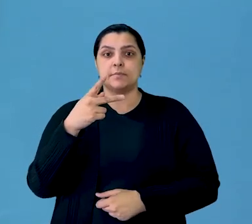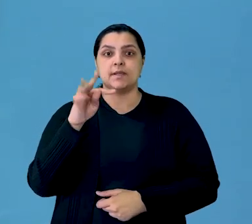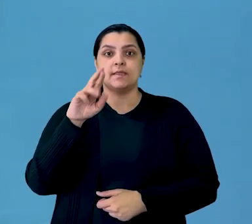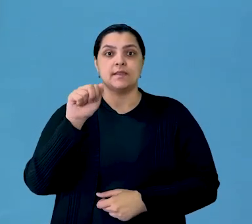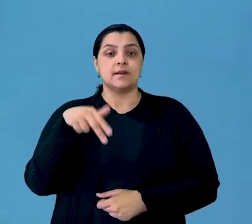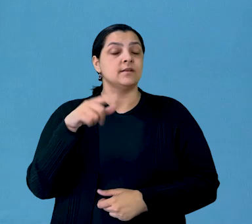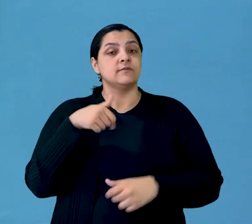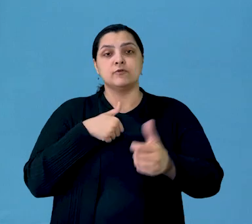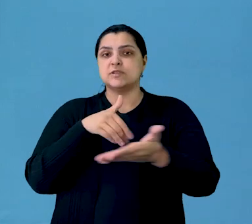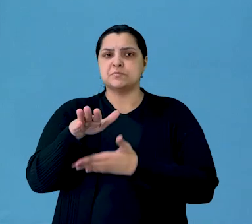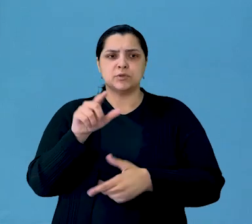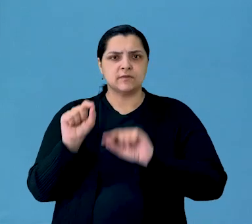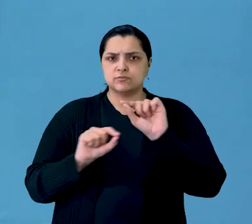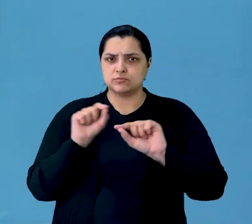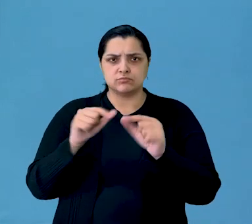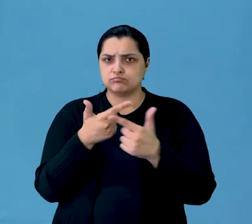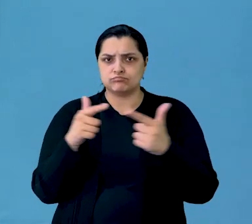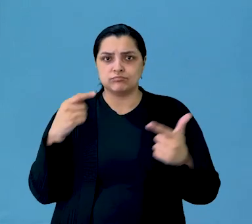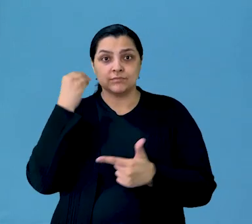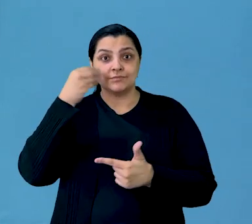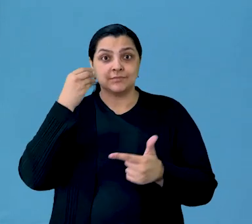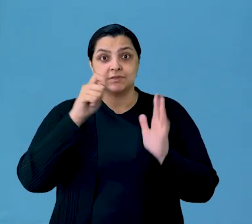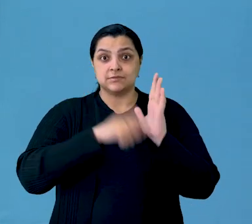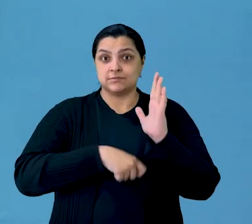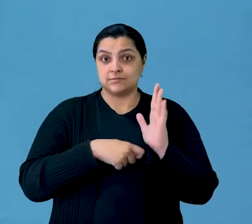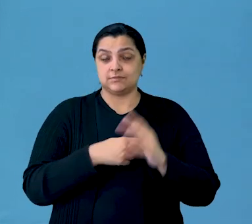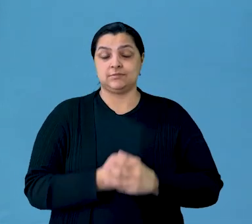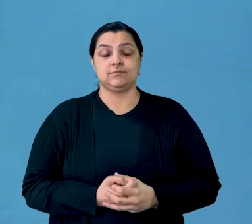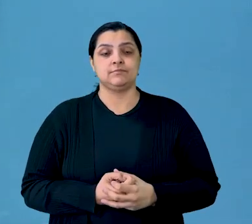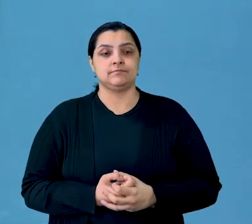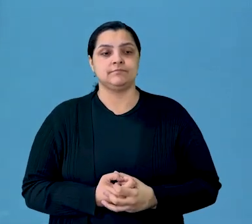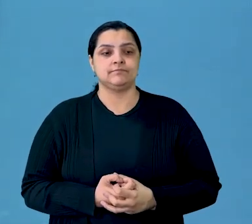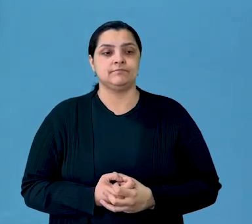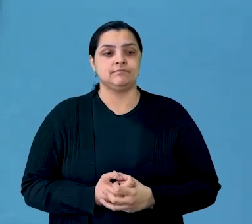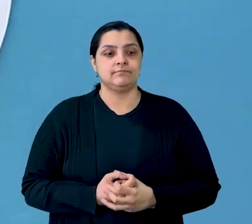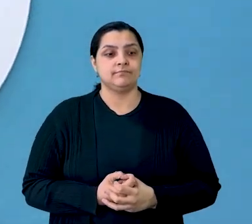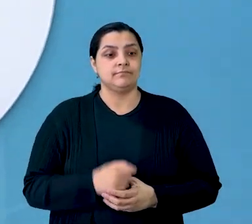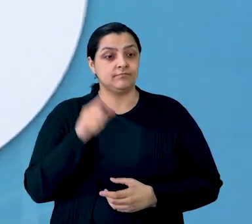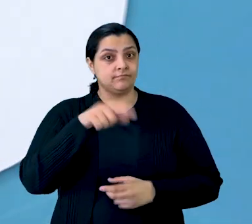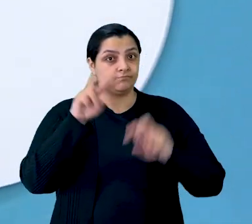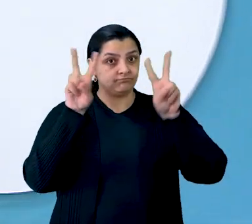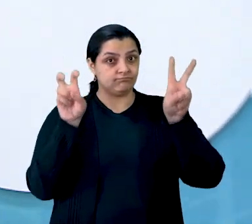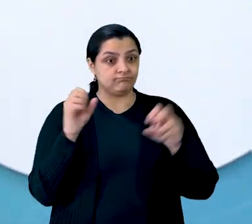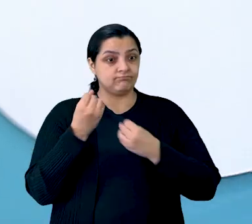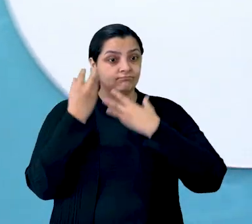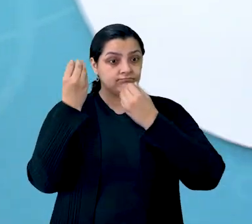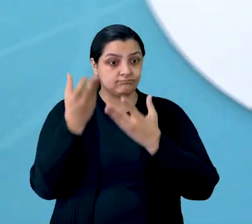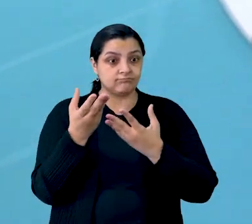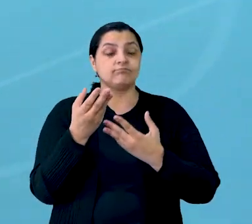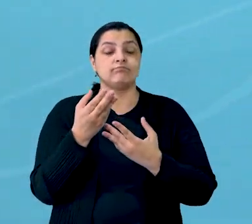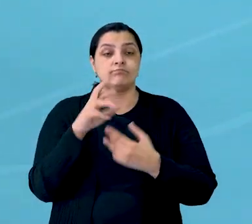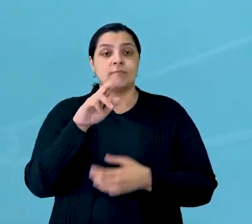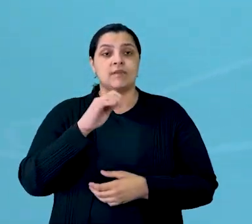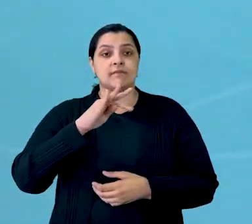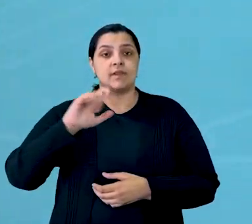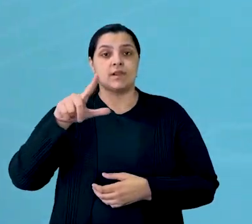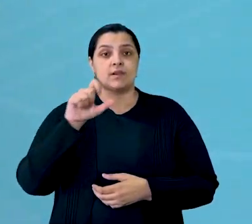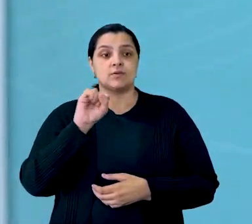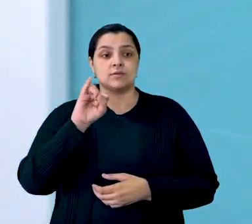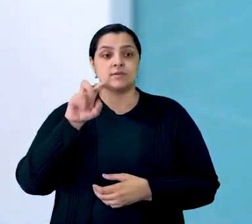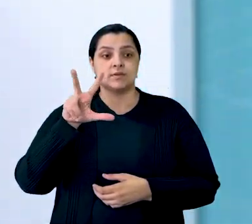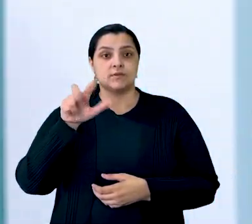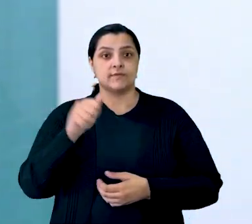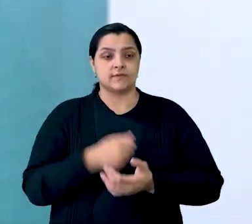sido dispensado sem justificativa durante o contrato de experiência. E quem tem mais informações sobre esse caso para a gente é o repórter